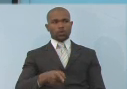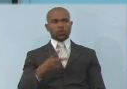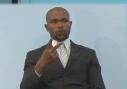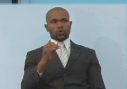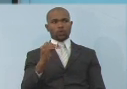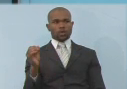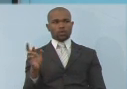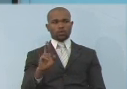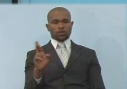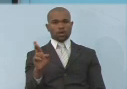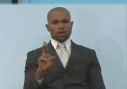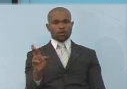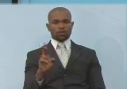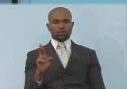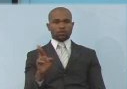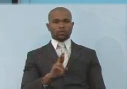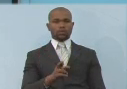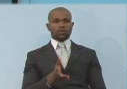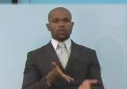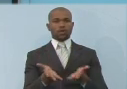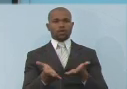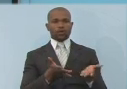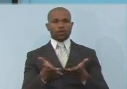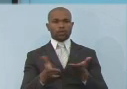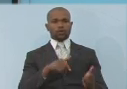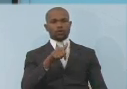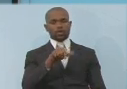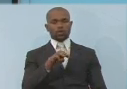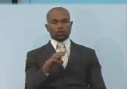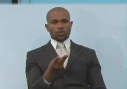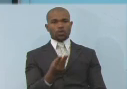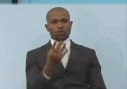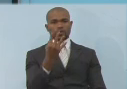R$ 2.744.200. Serviços,